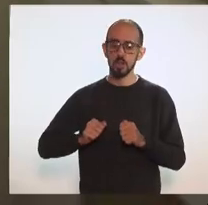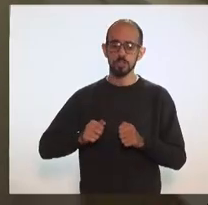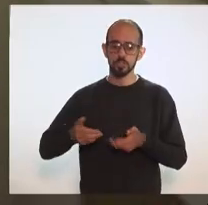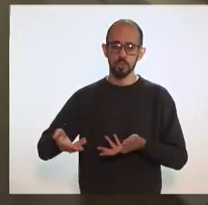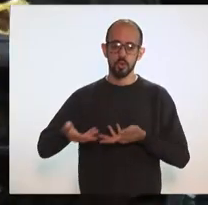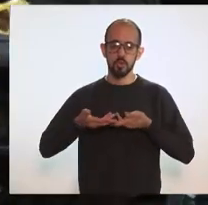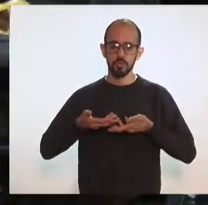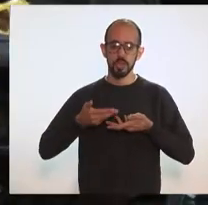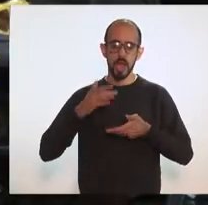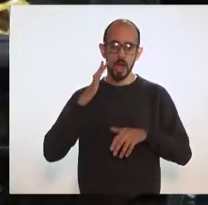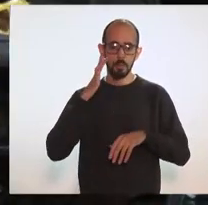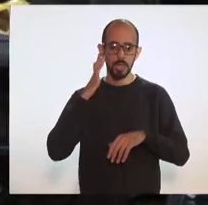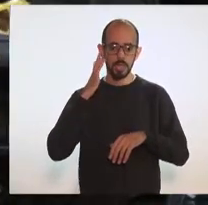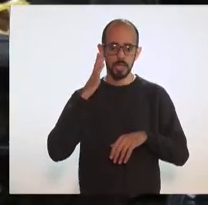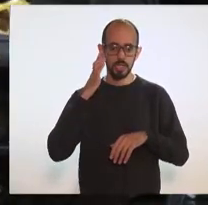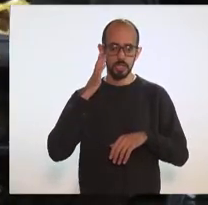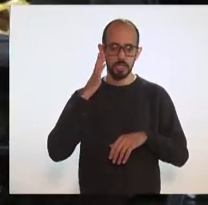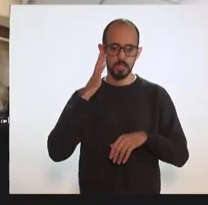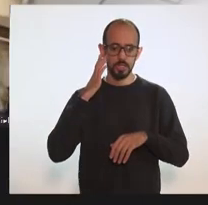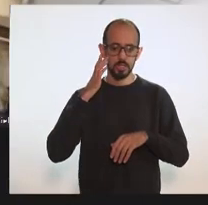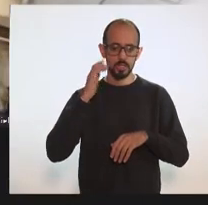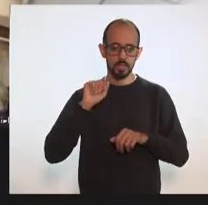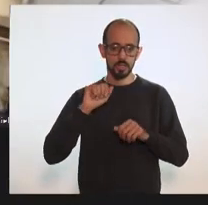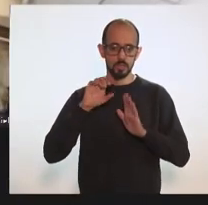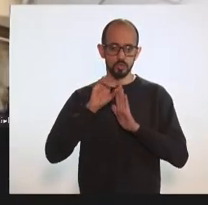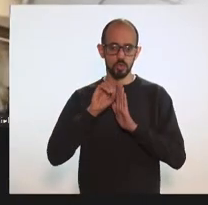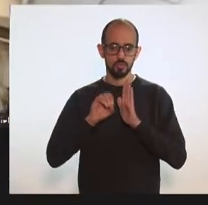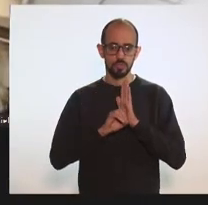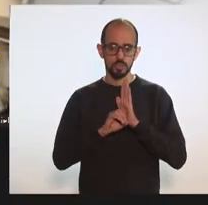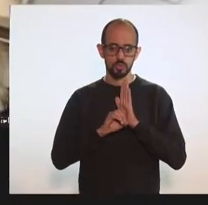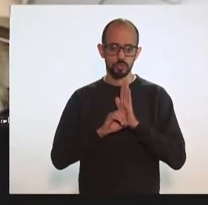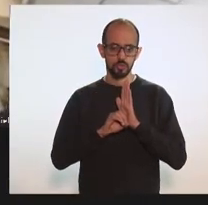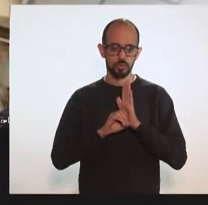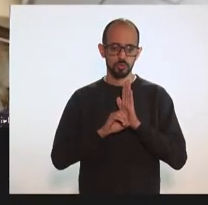ok segunda-feira ok